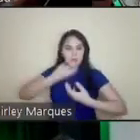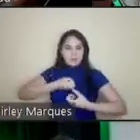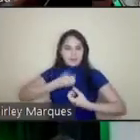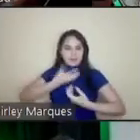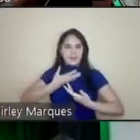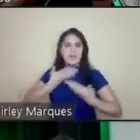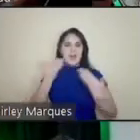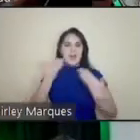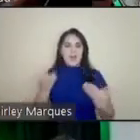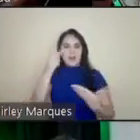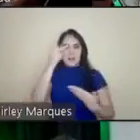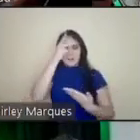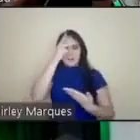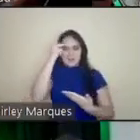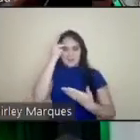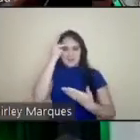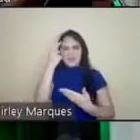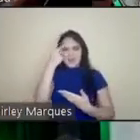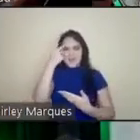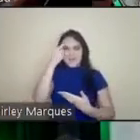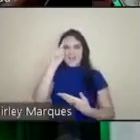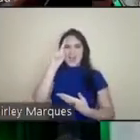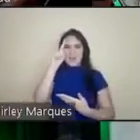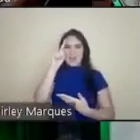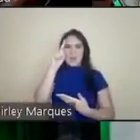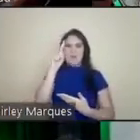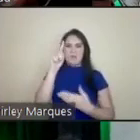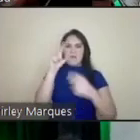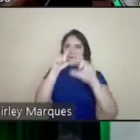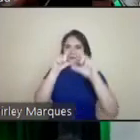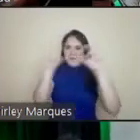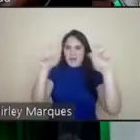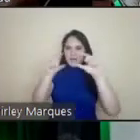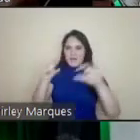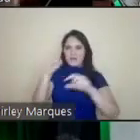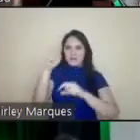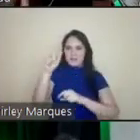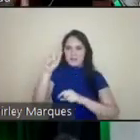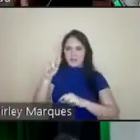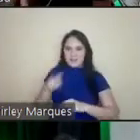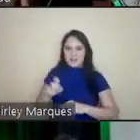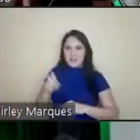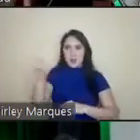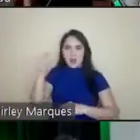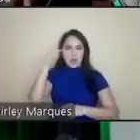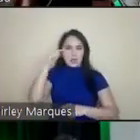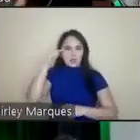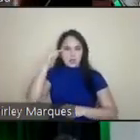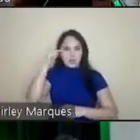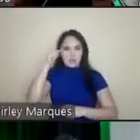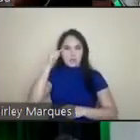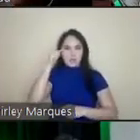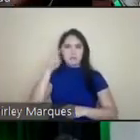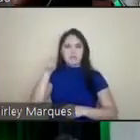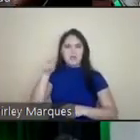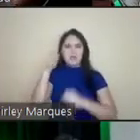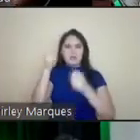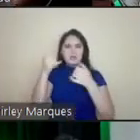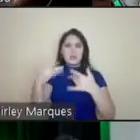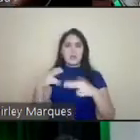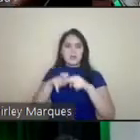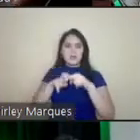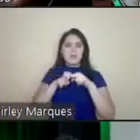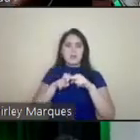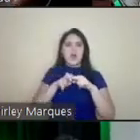que inventaram esses versos lá no Japão, eles refletiam sobre o momento vivido, escreviam uma justificativa. O versinho era